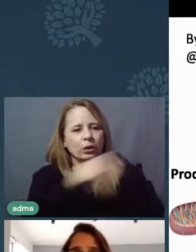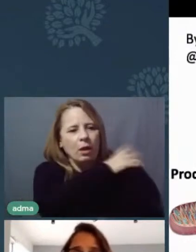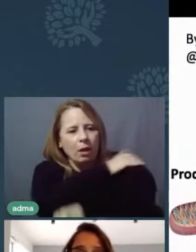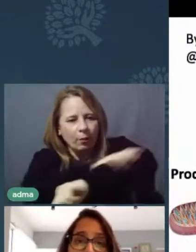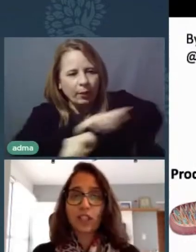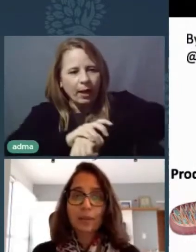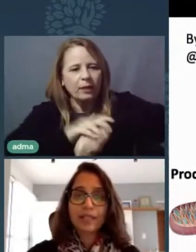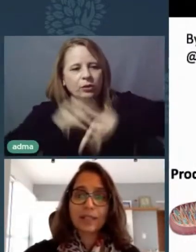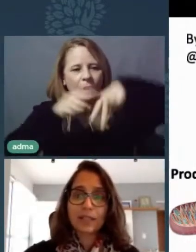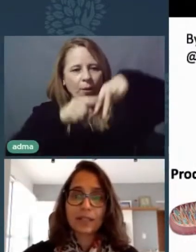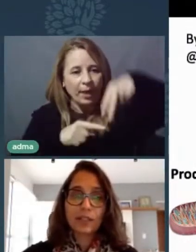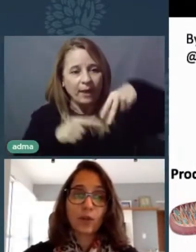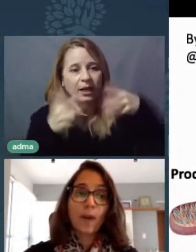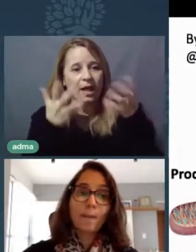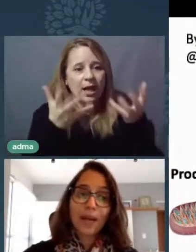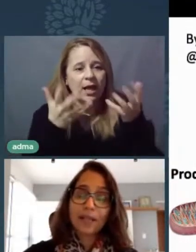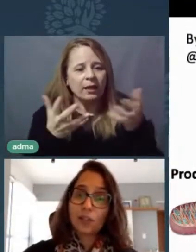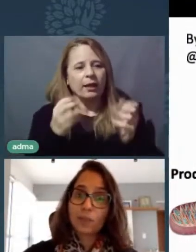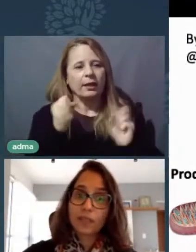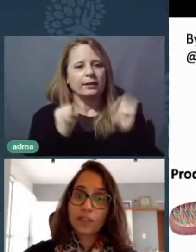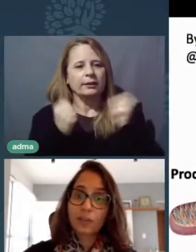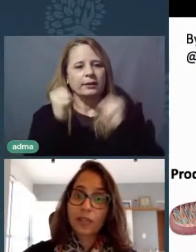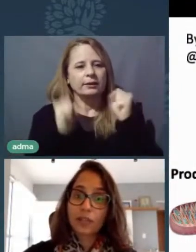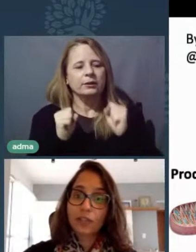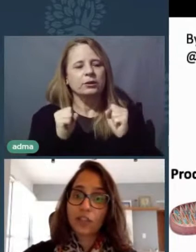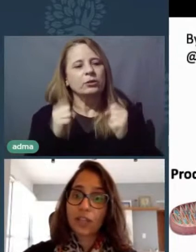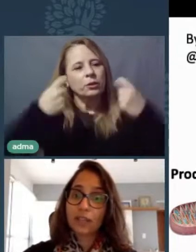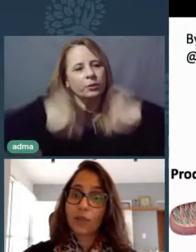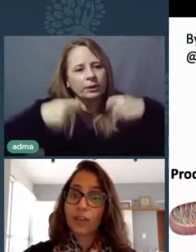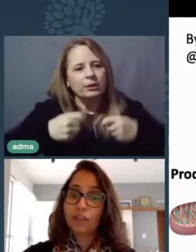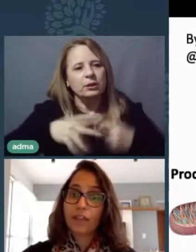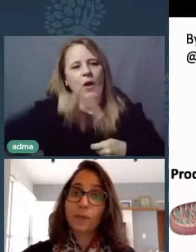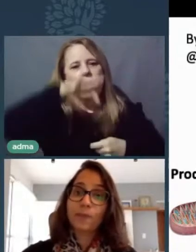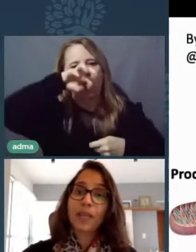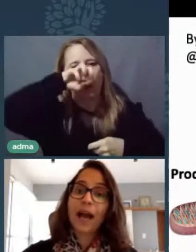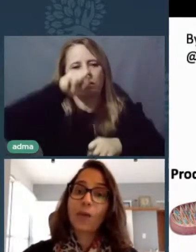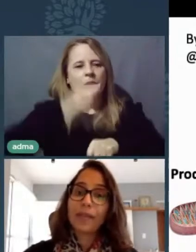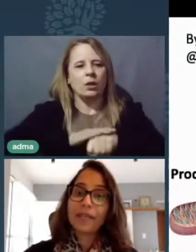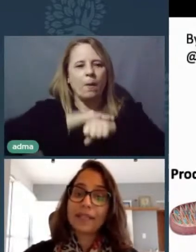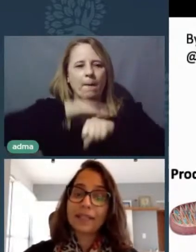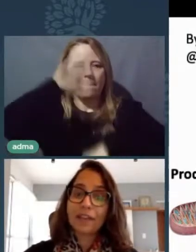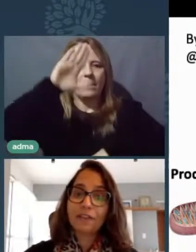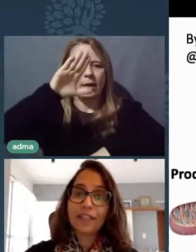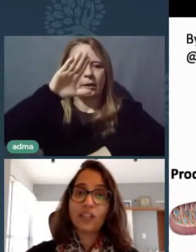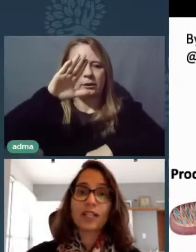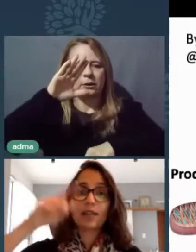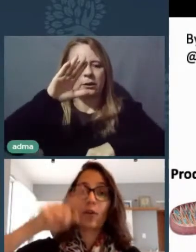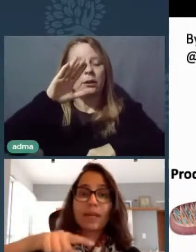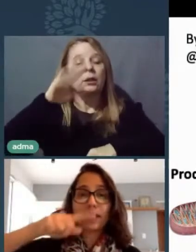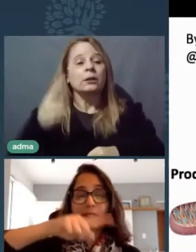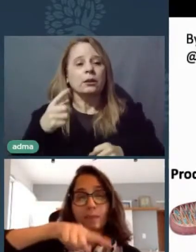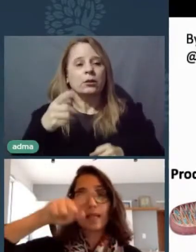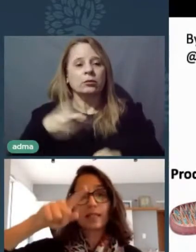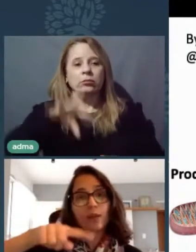estão querendo praticar mais exercício, para isso precisa de mais oxigênio, então o que é feito? Aumenta-se a